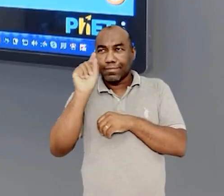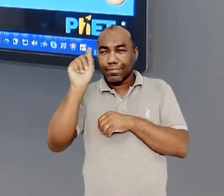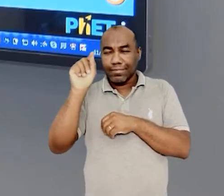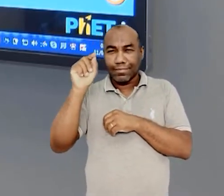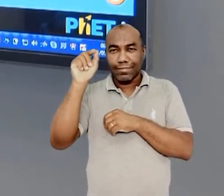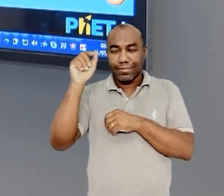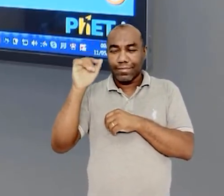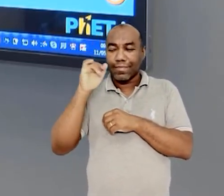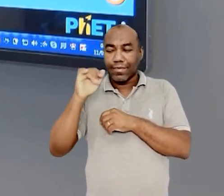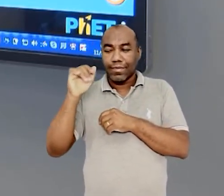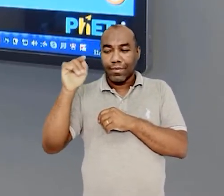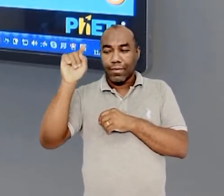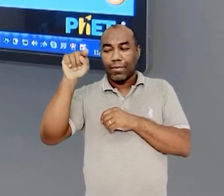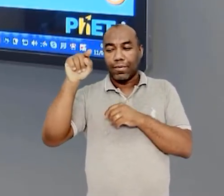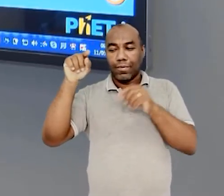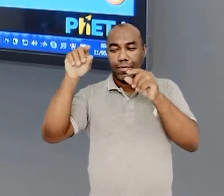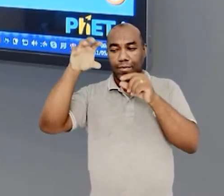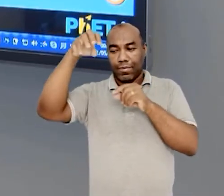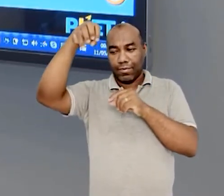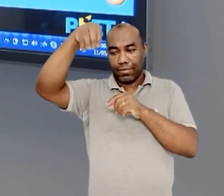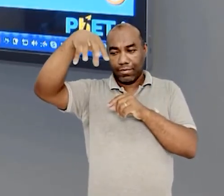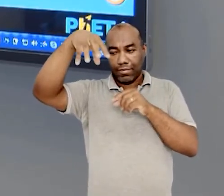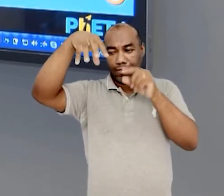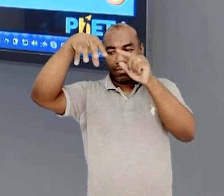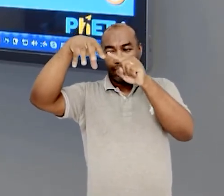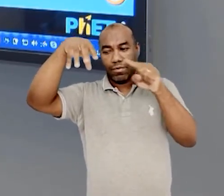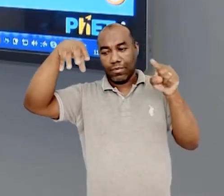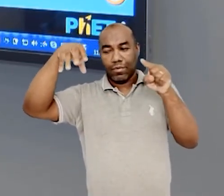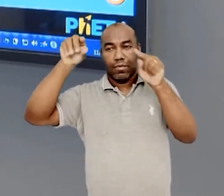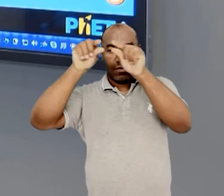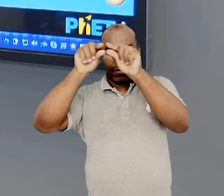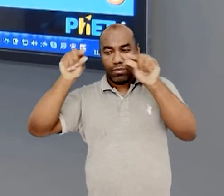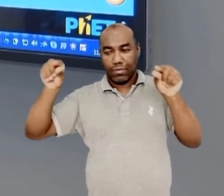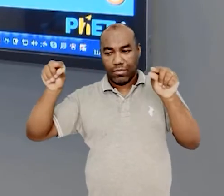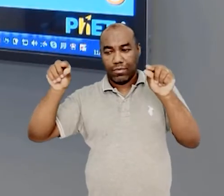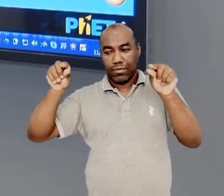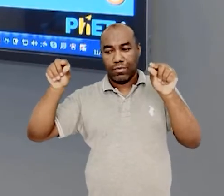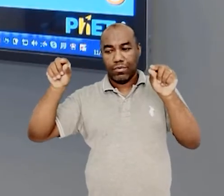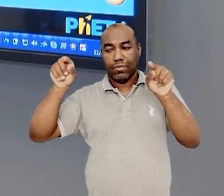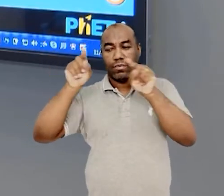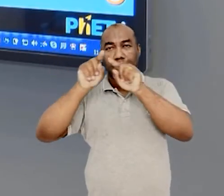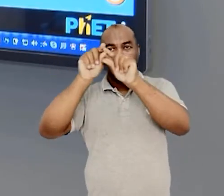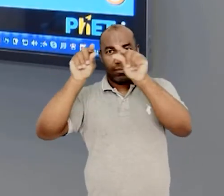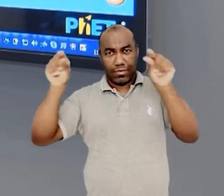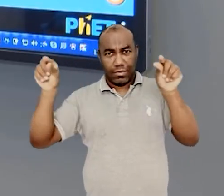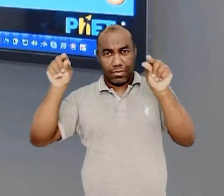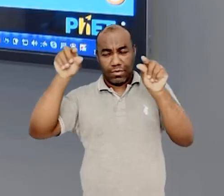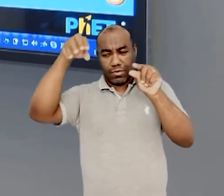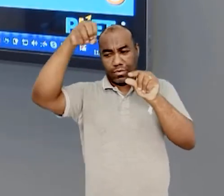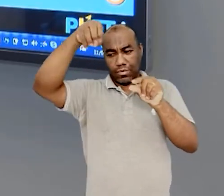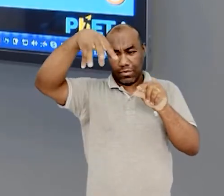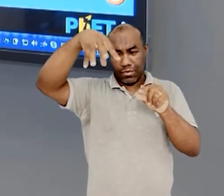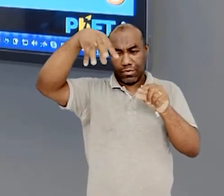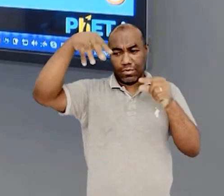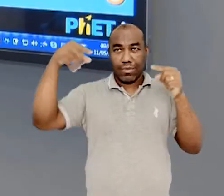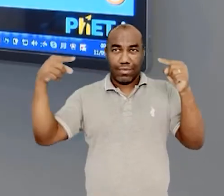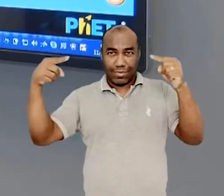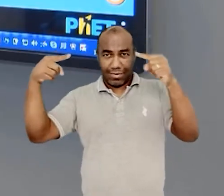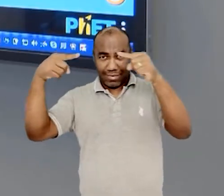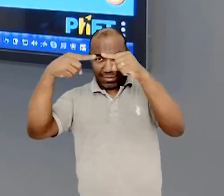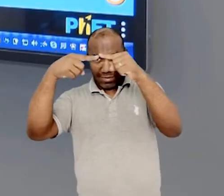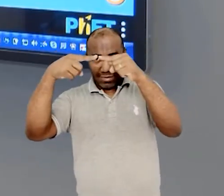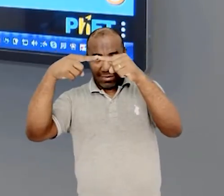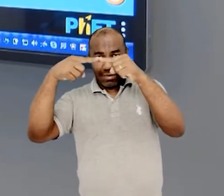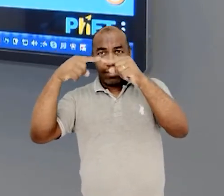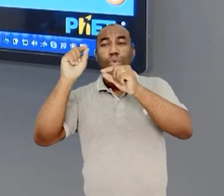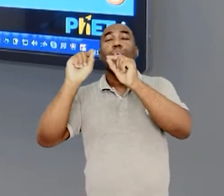colocar nessa regiãozinha aqui, ó, colocar o condutor as duas partes na